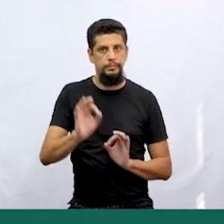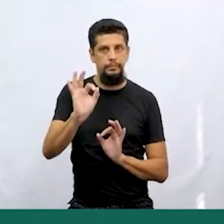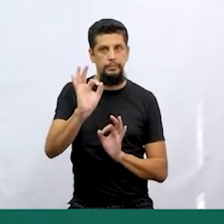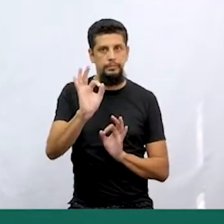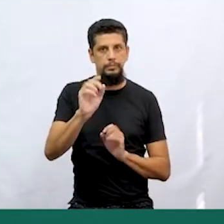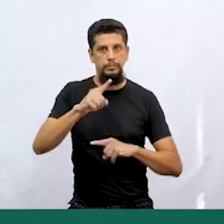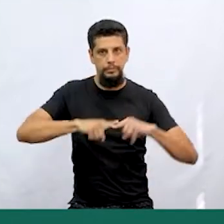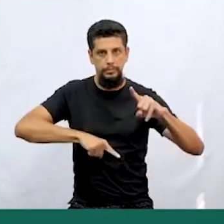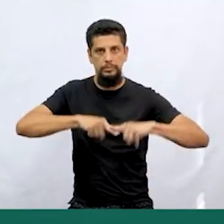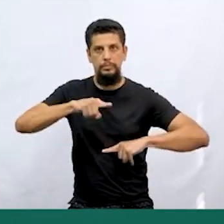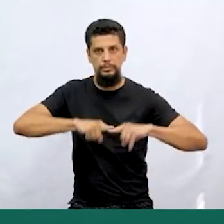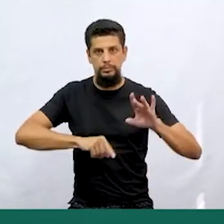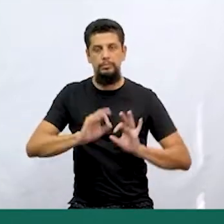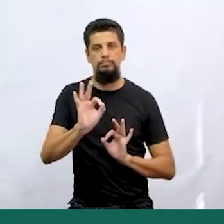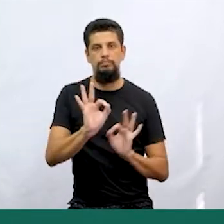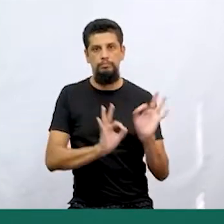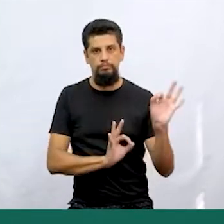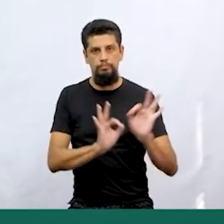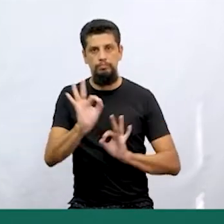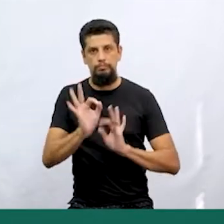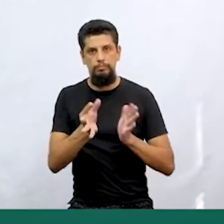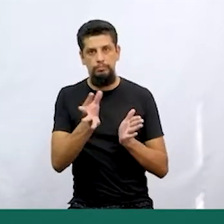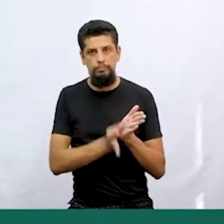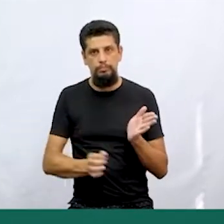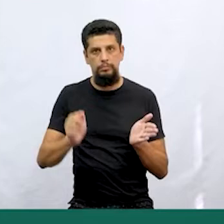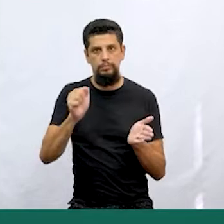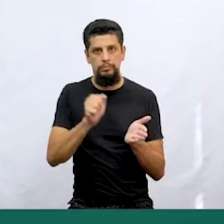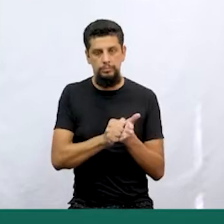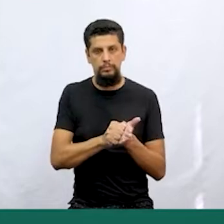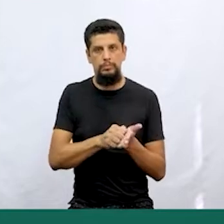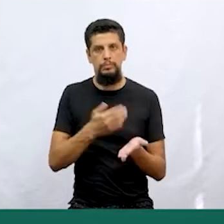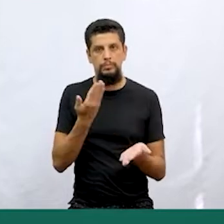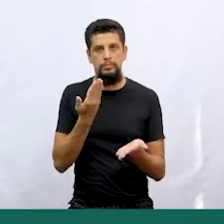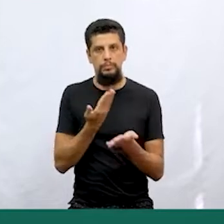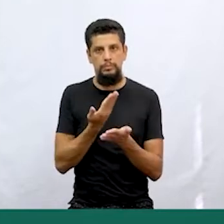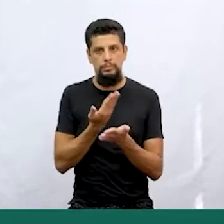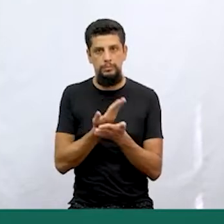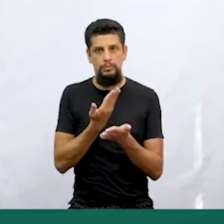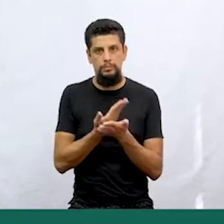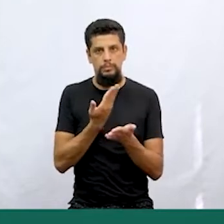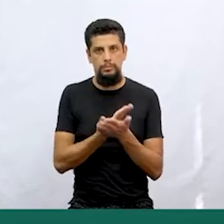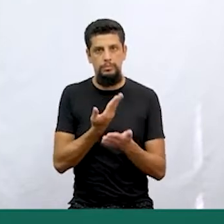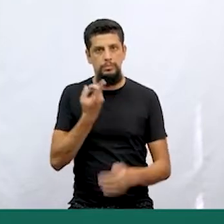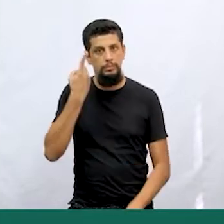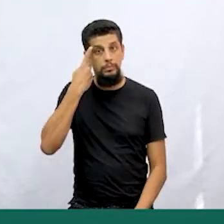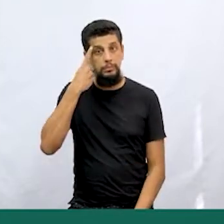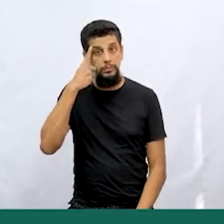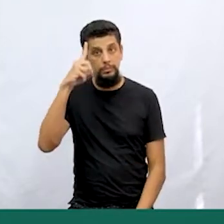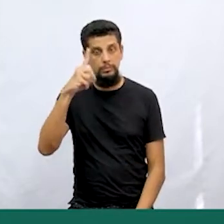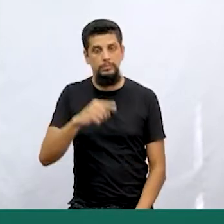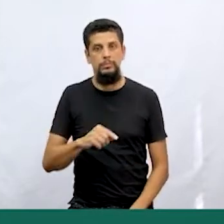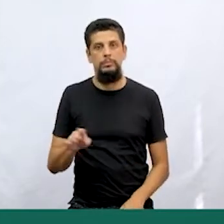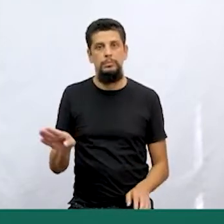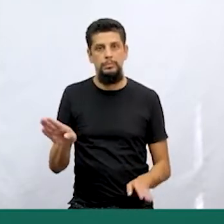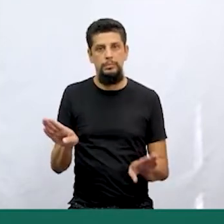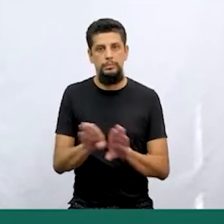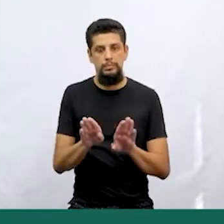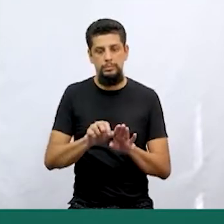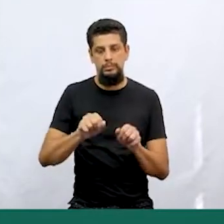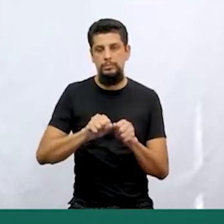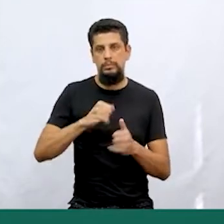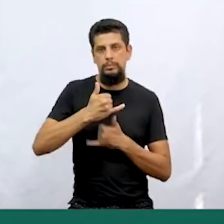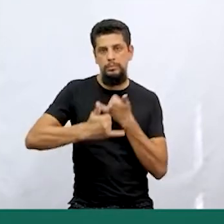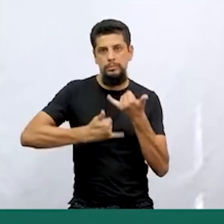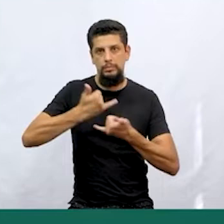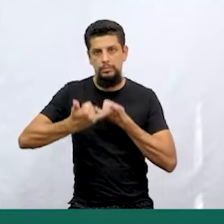Vamos organizar os materiais, registrar a data e a aula. Vamos fazer brincadeira,